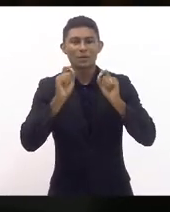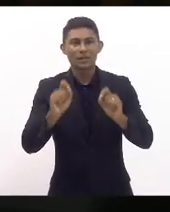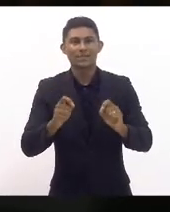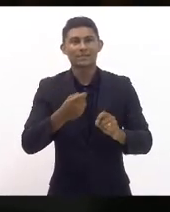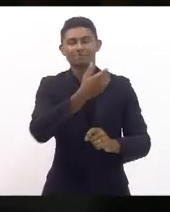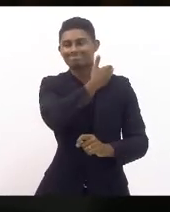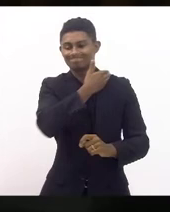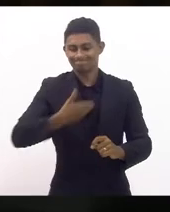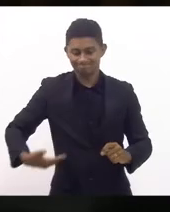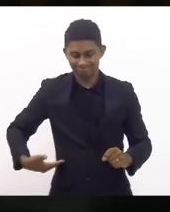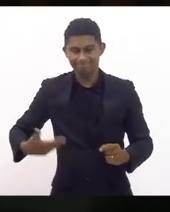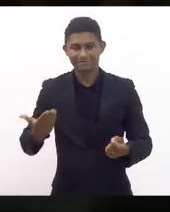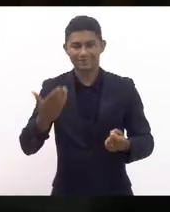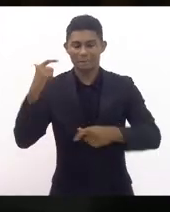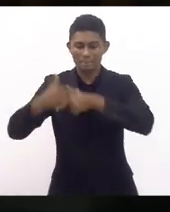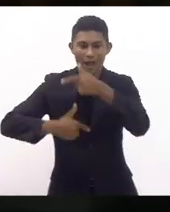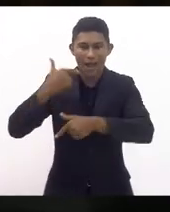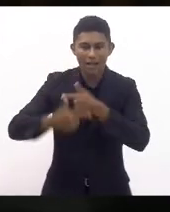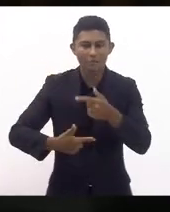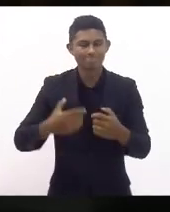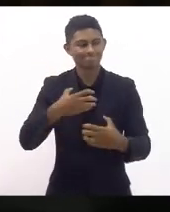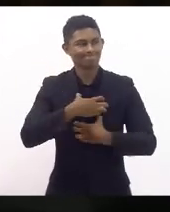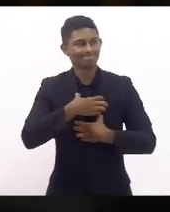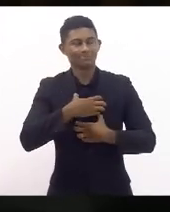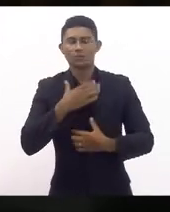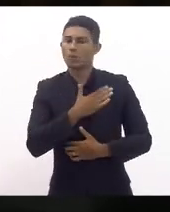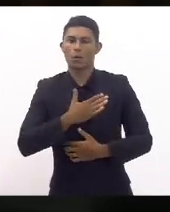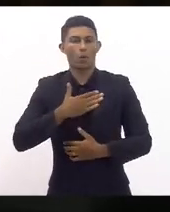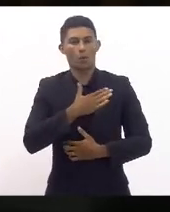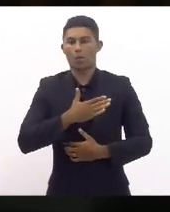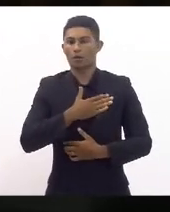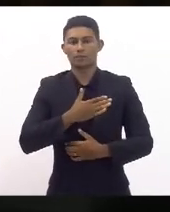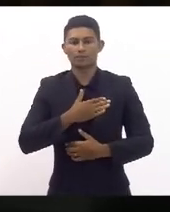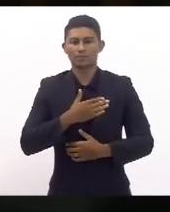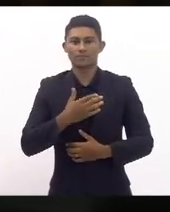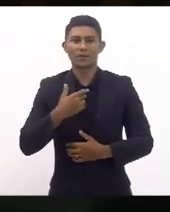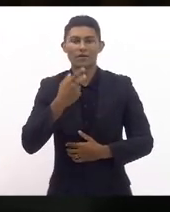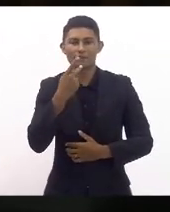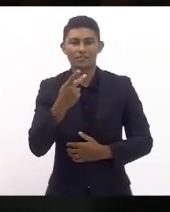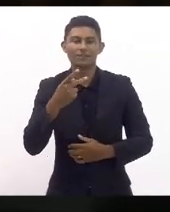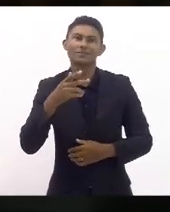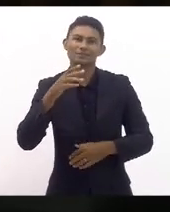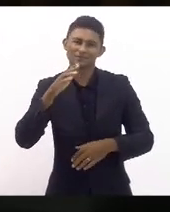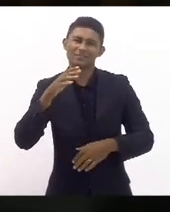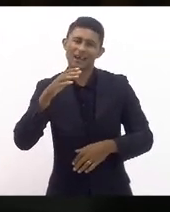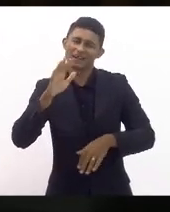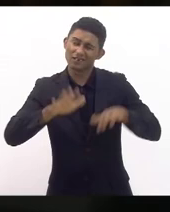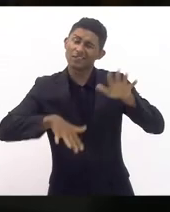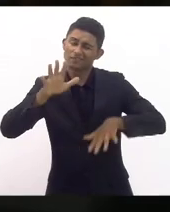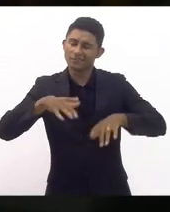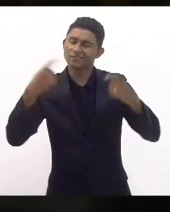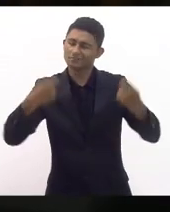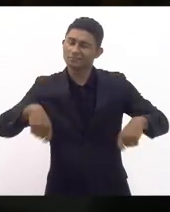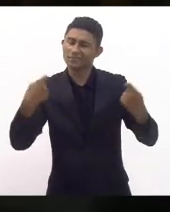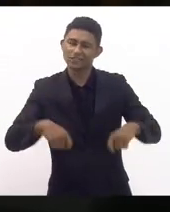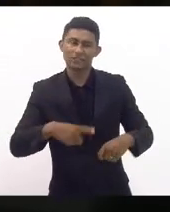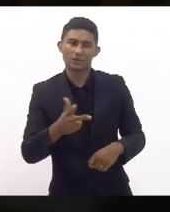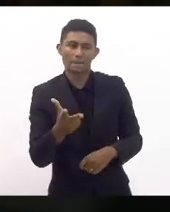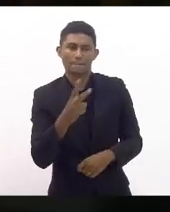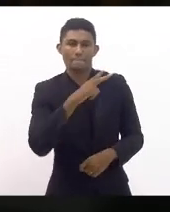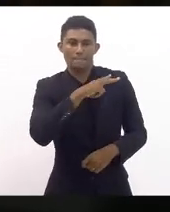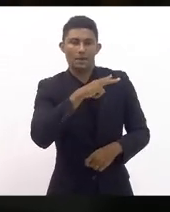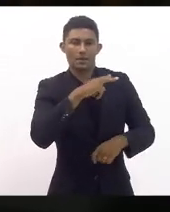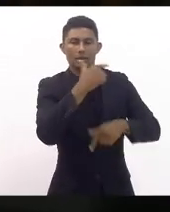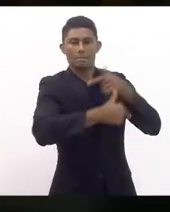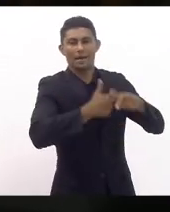né? Eu costumo dizer que eu, de vez em quando, tenho que voltar para a iniciativa privada. E aqui já vendo meus